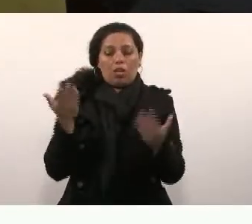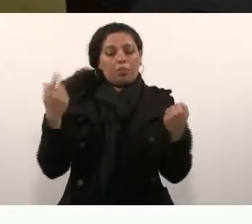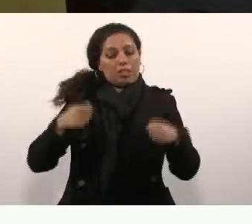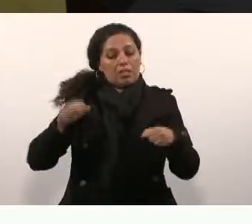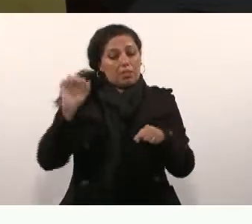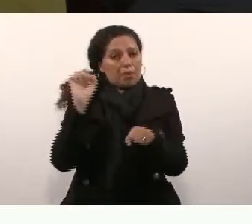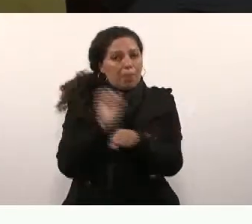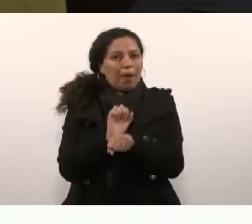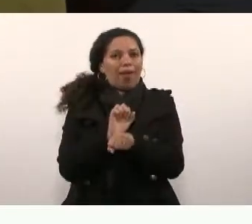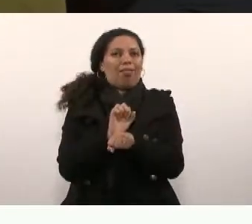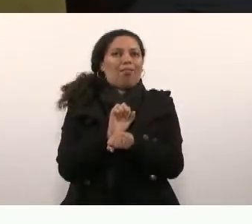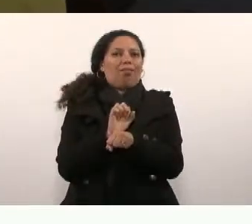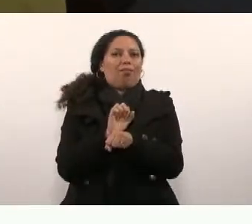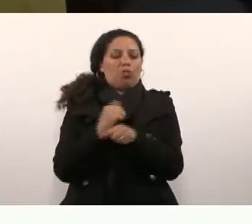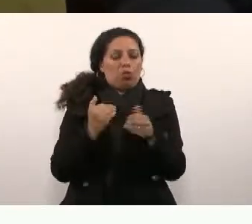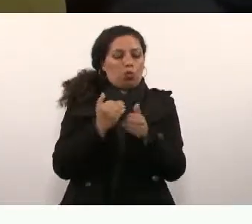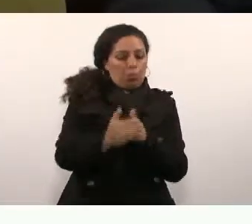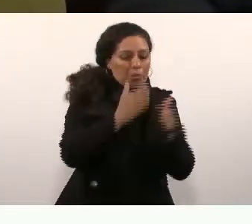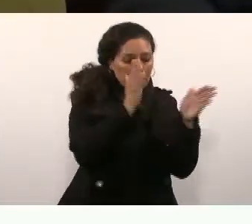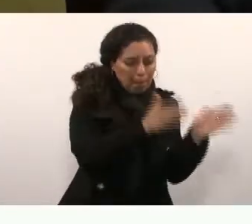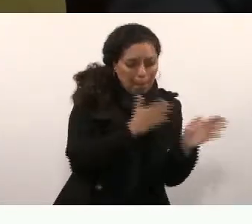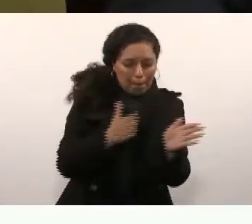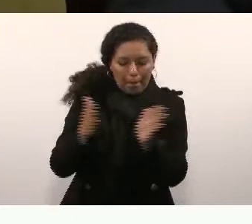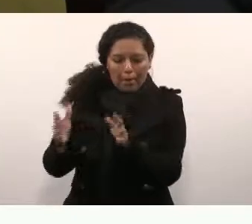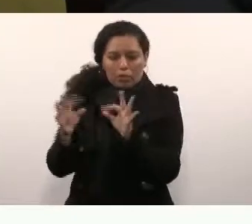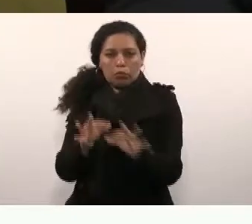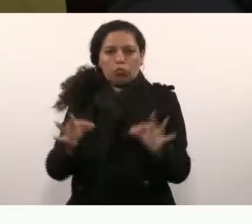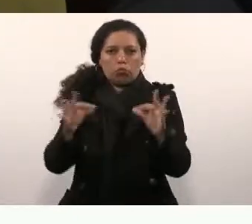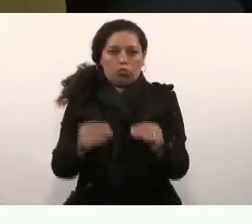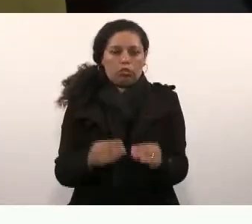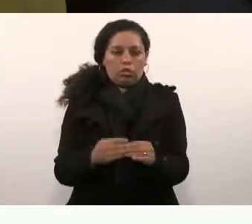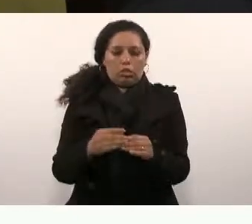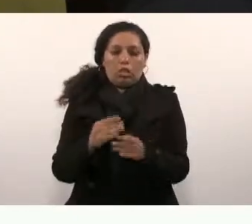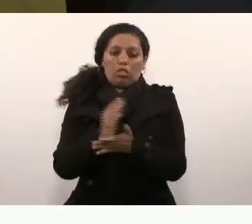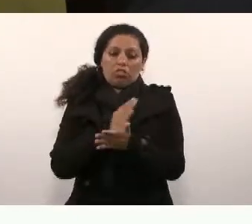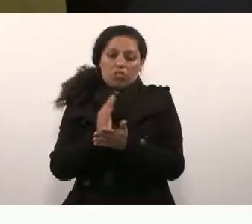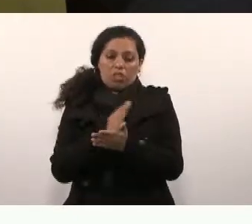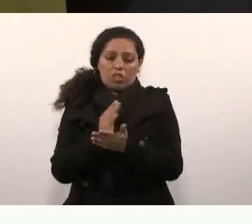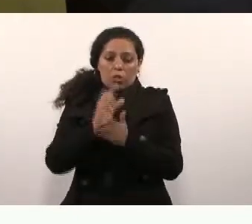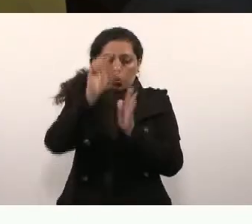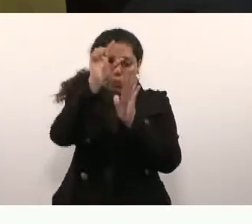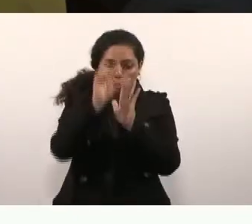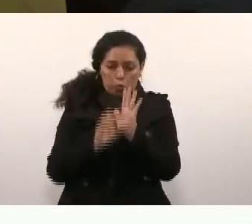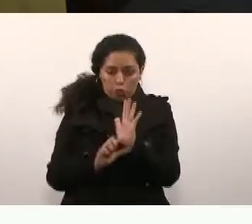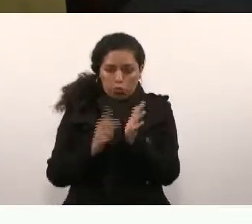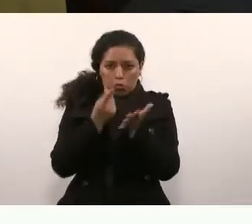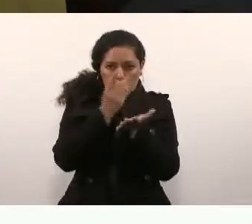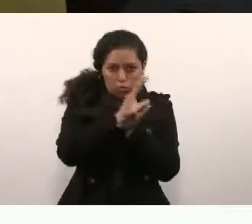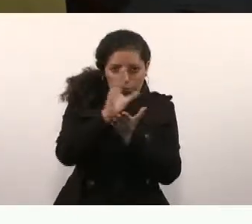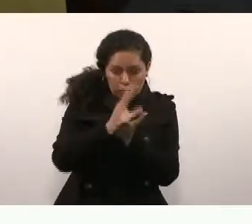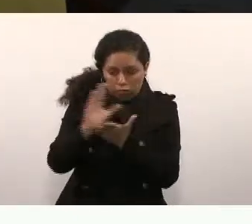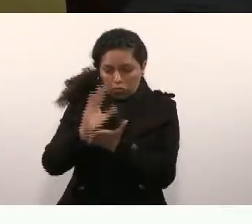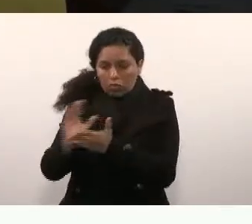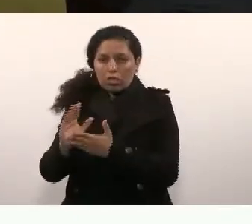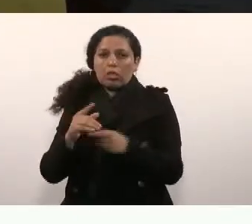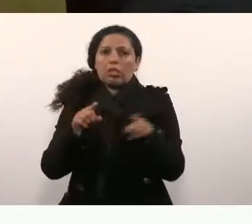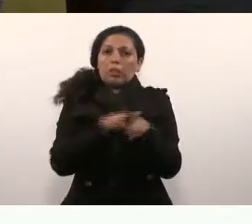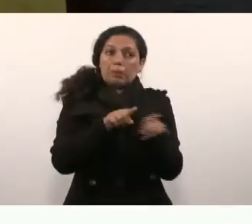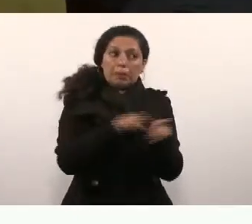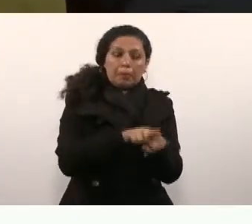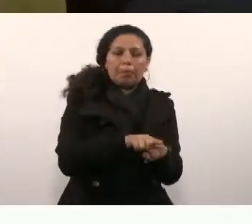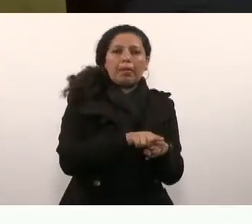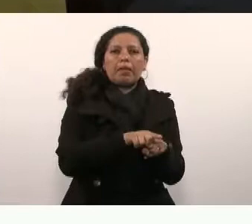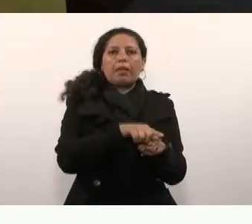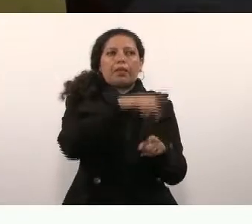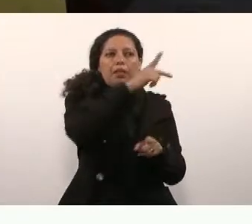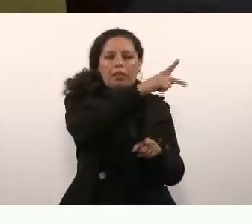arrumação, e que talvez, com essa diminuição dos investimentos e do porte do porto, que ainda